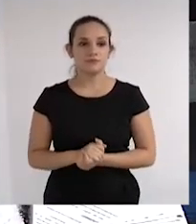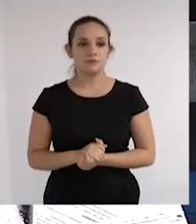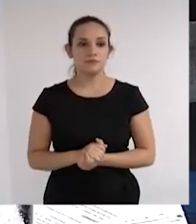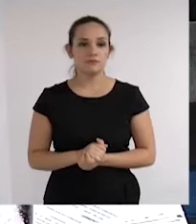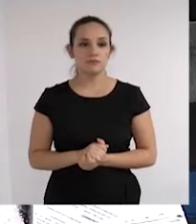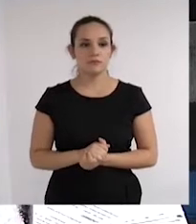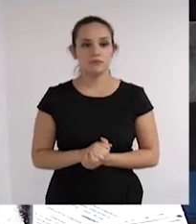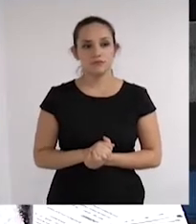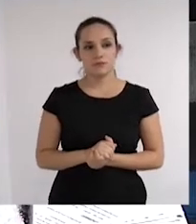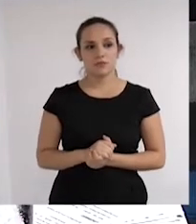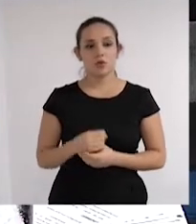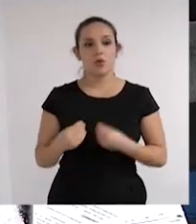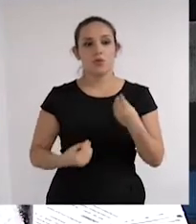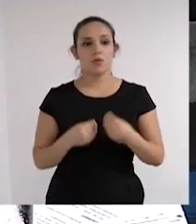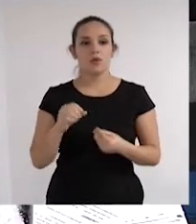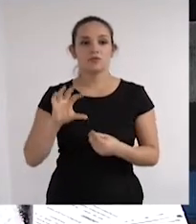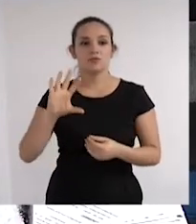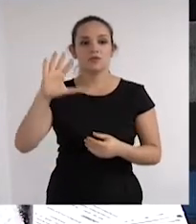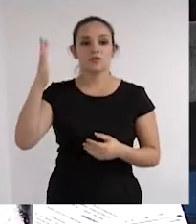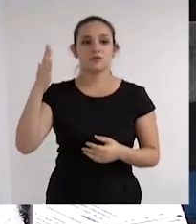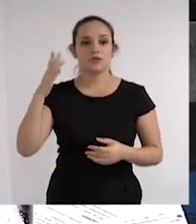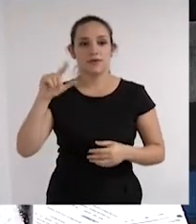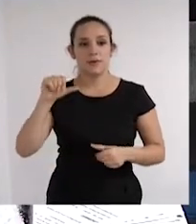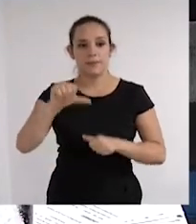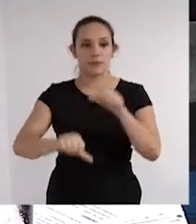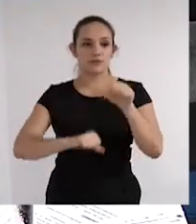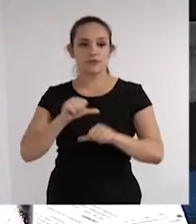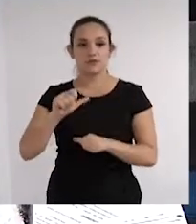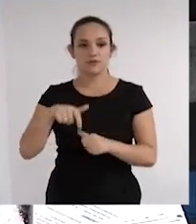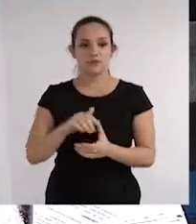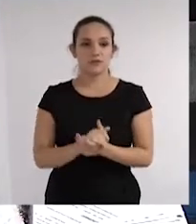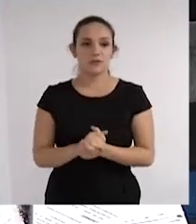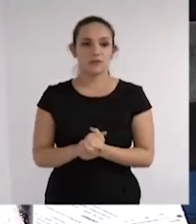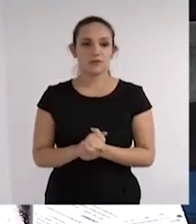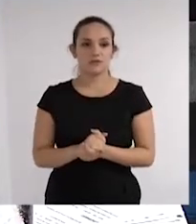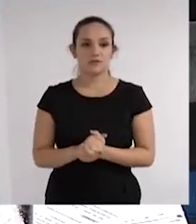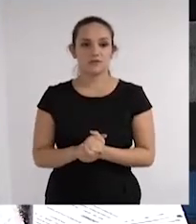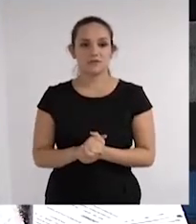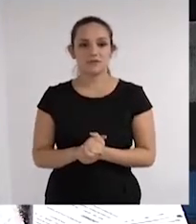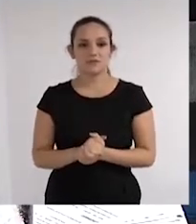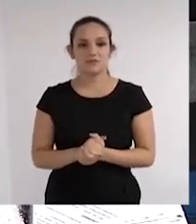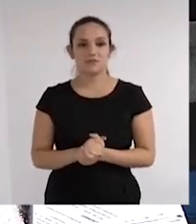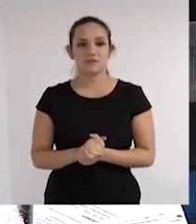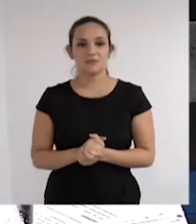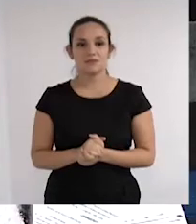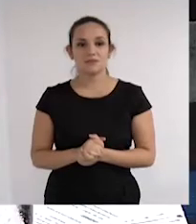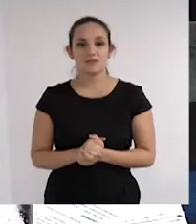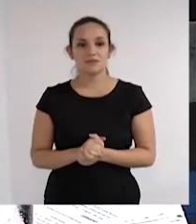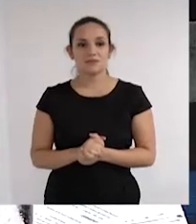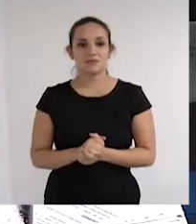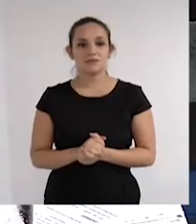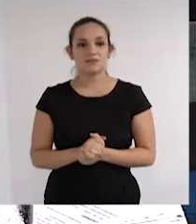a forma como foi apresentada essa reforma, ela nos permite dizer que